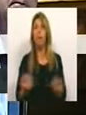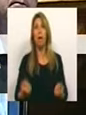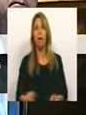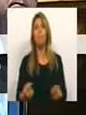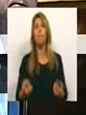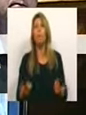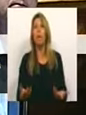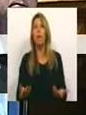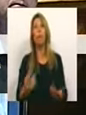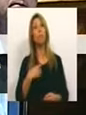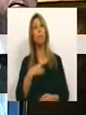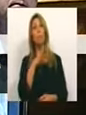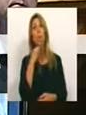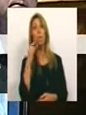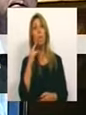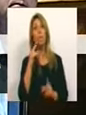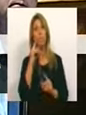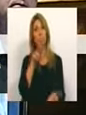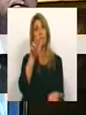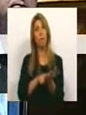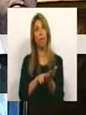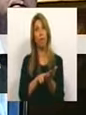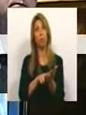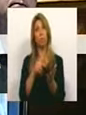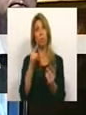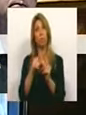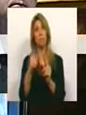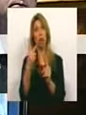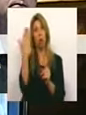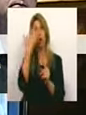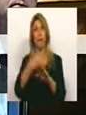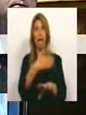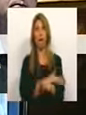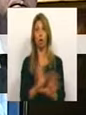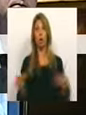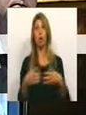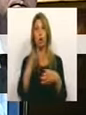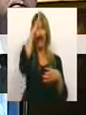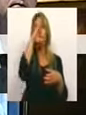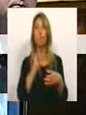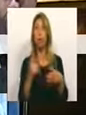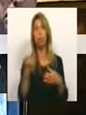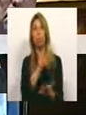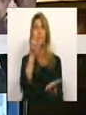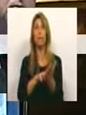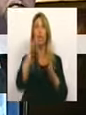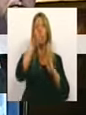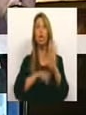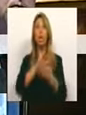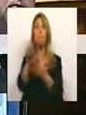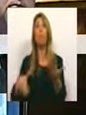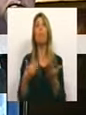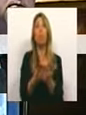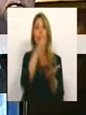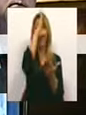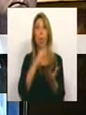aprovado nessa altura e dois dias antes em Conselho de Ministros, precisamente este regime, esta proposta que o